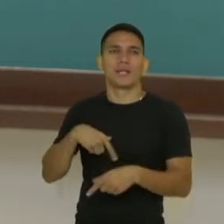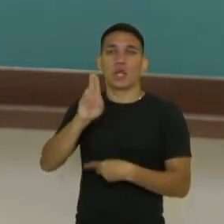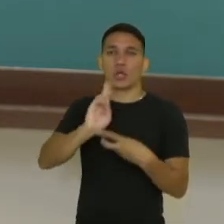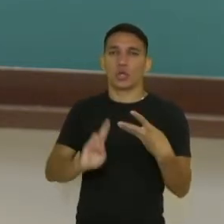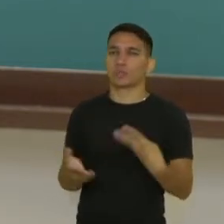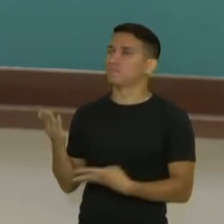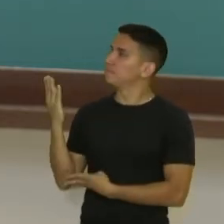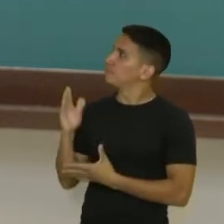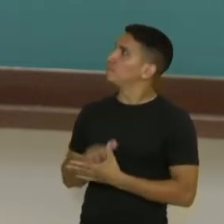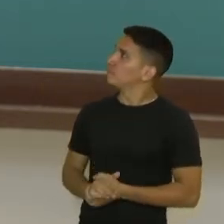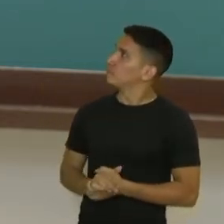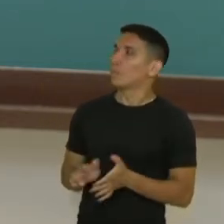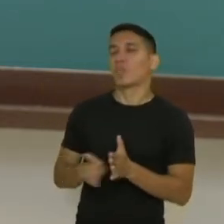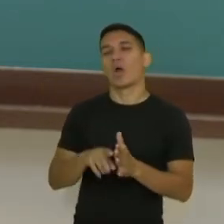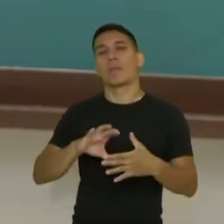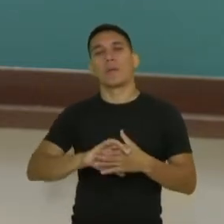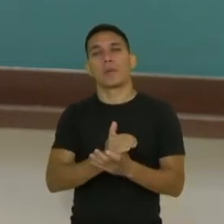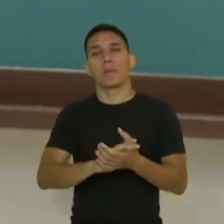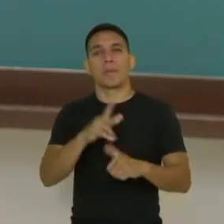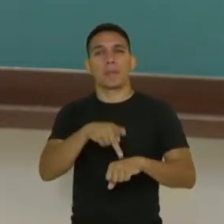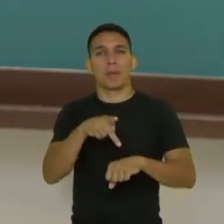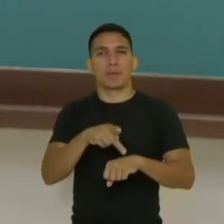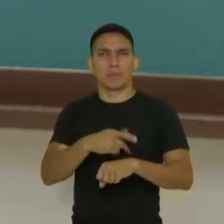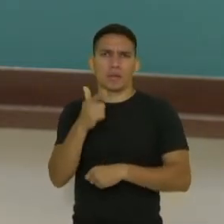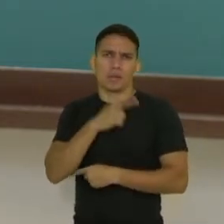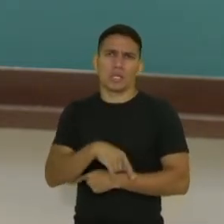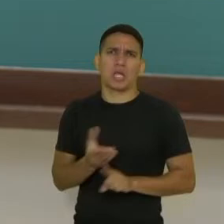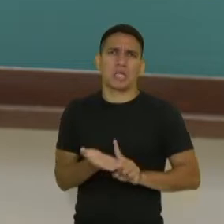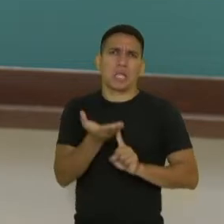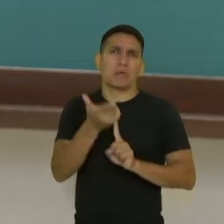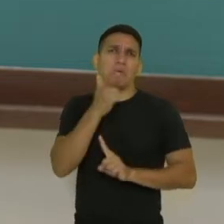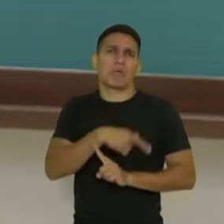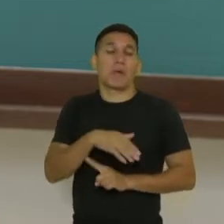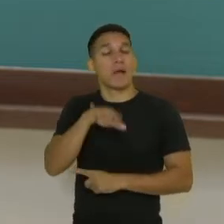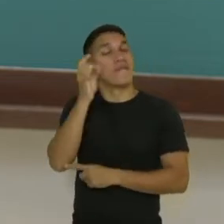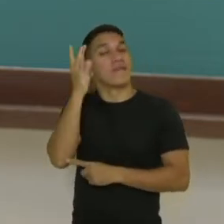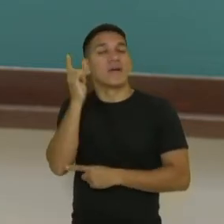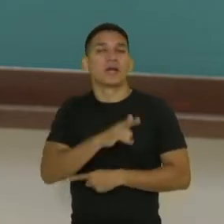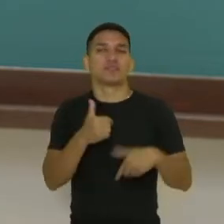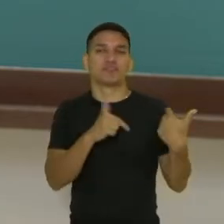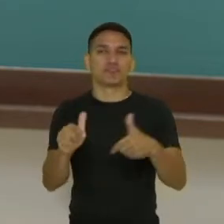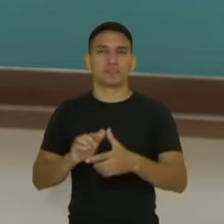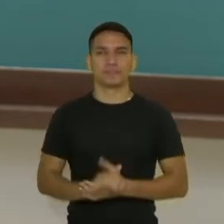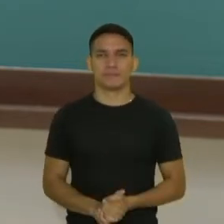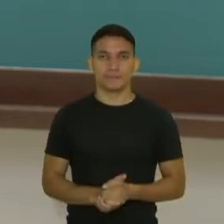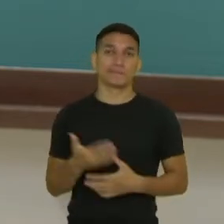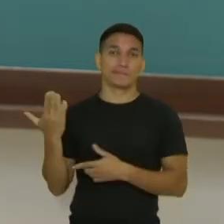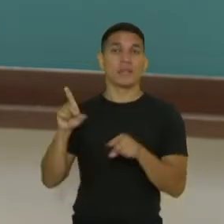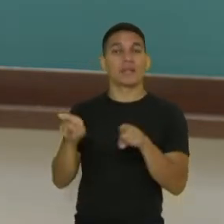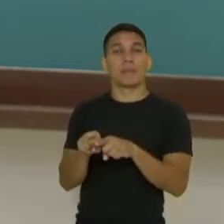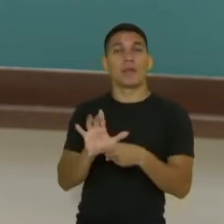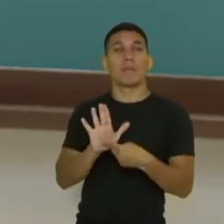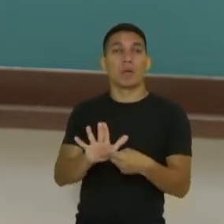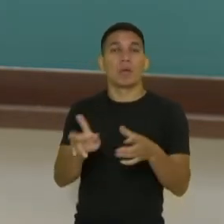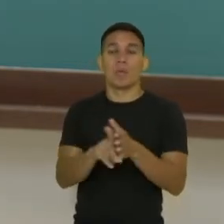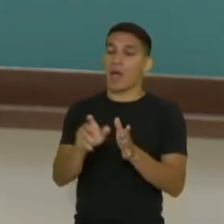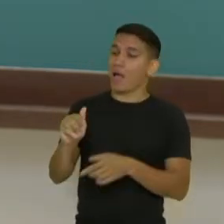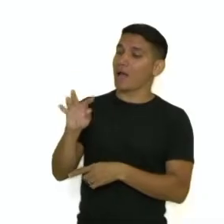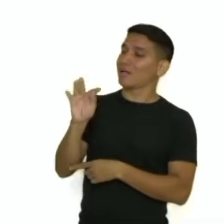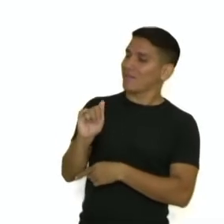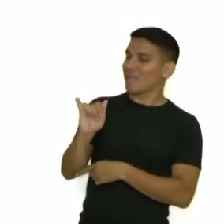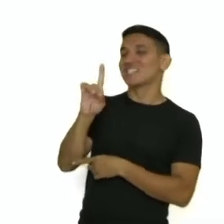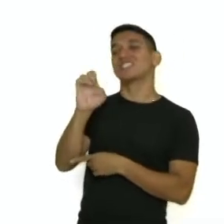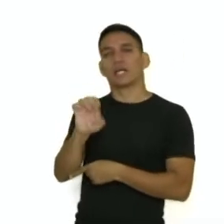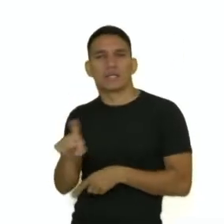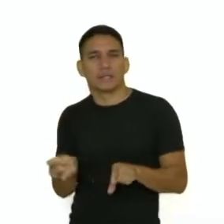Baruque e Jonas, feito de pedra de sabão. Pedra de sabão é uma pedra que aguenta altas temperaturas e é mais fácil de se trabalhar. E nós temos também o mestre Ataíde, que é Antônio